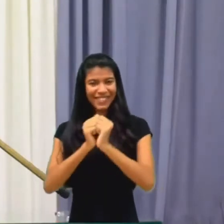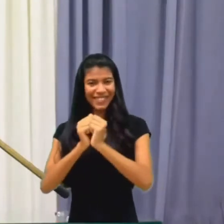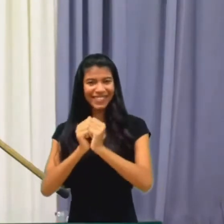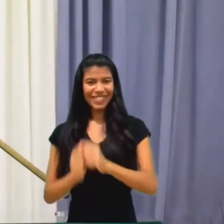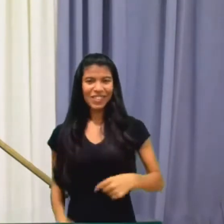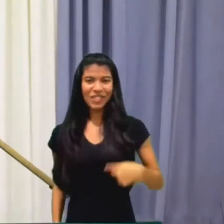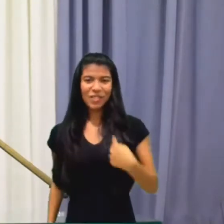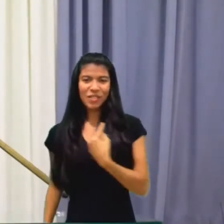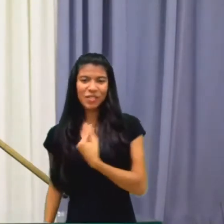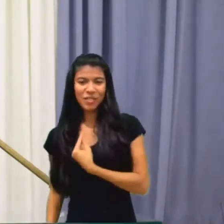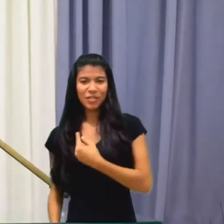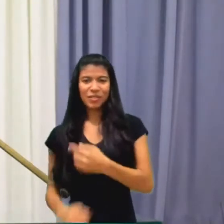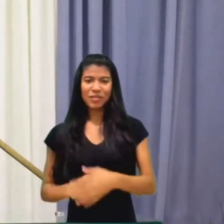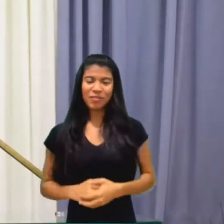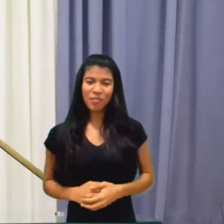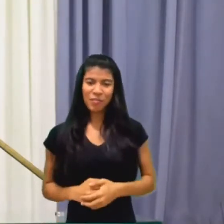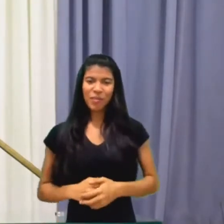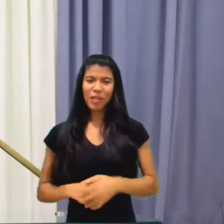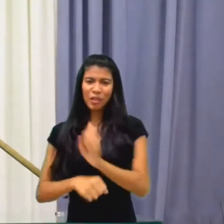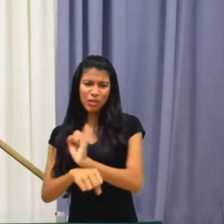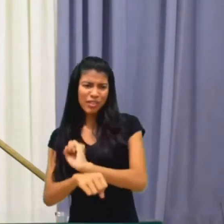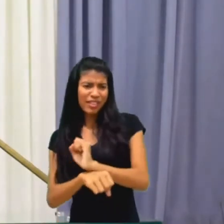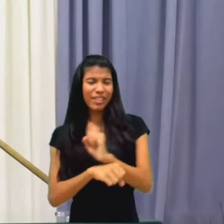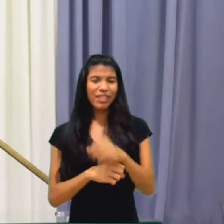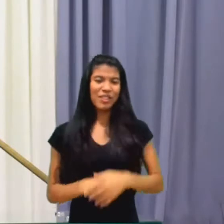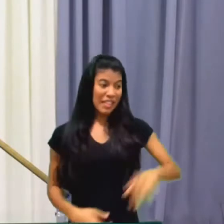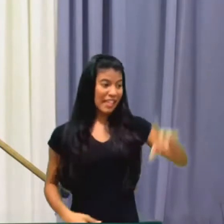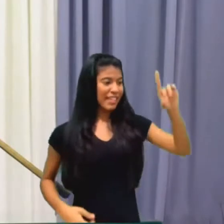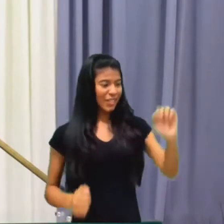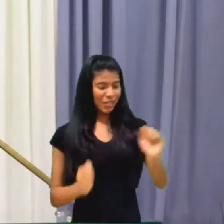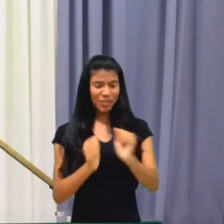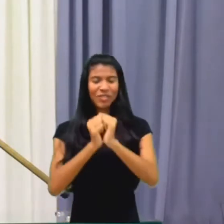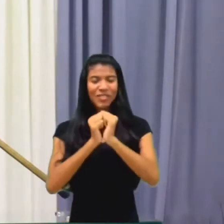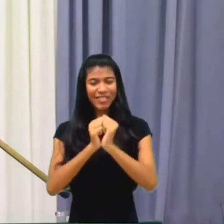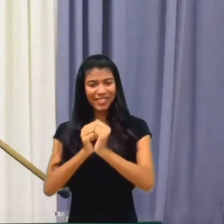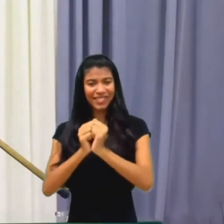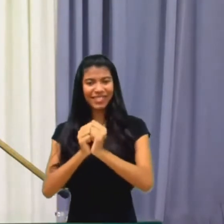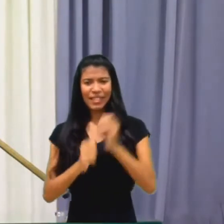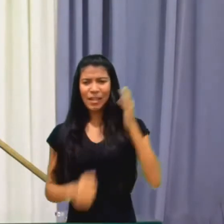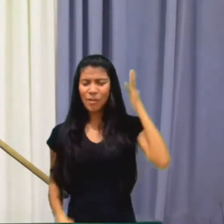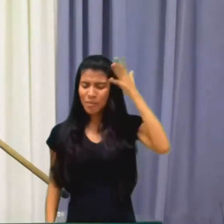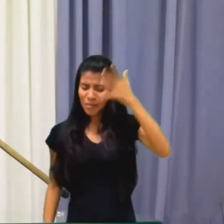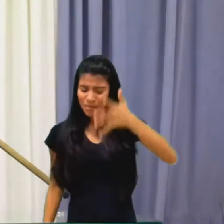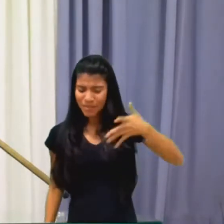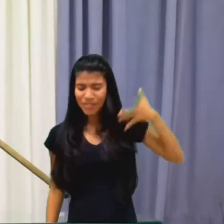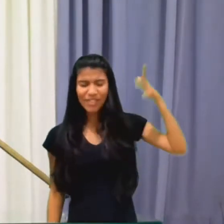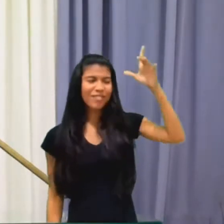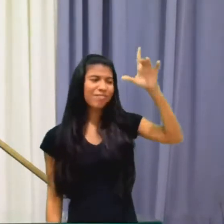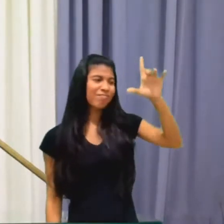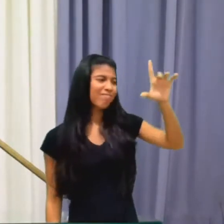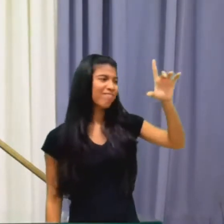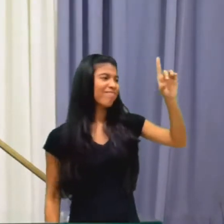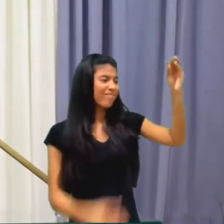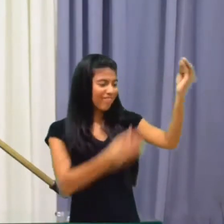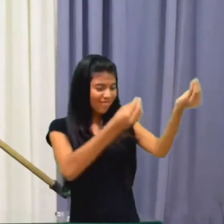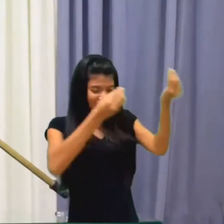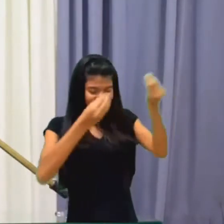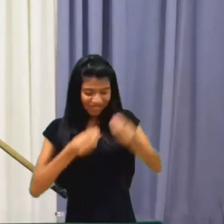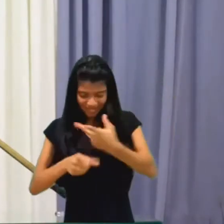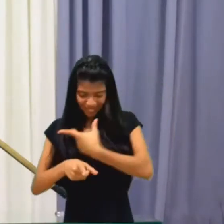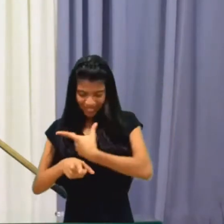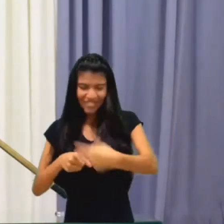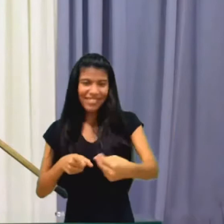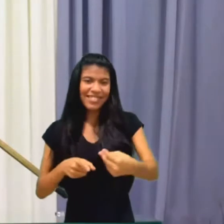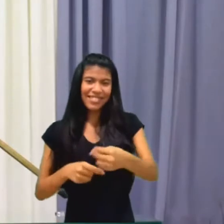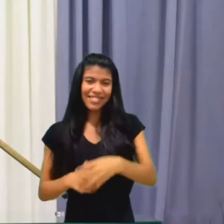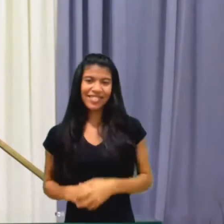nosso transporte, Deus andando conosco. É a presença de Deus que nos dá vitória e que nos